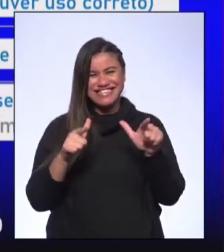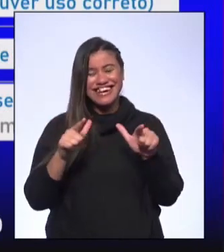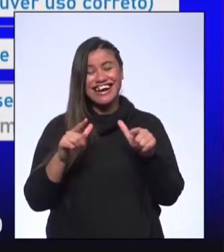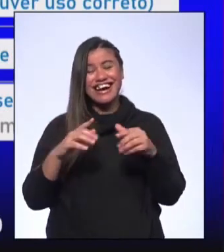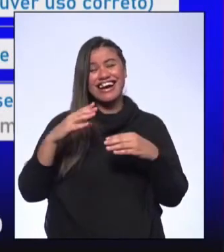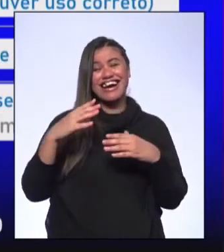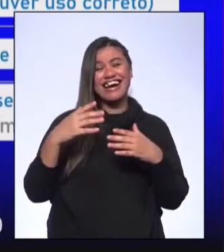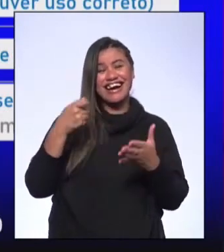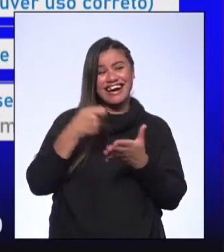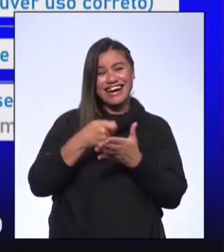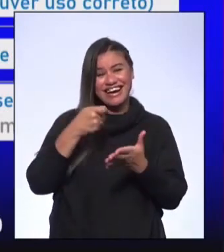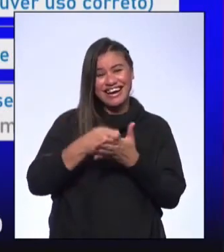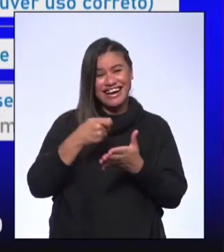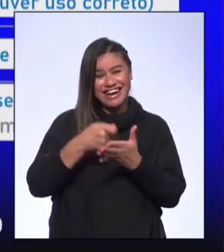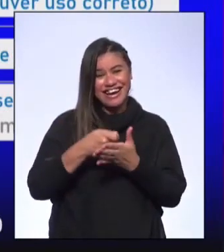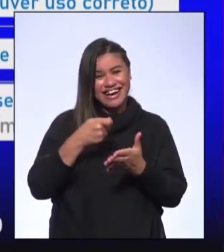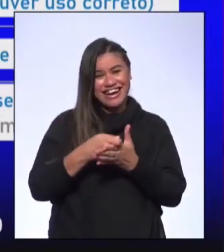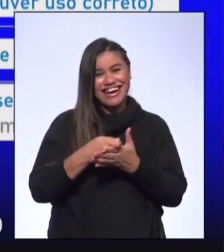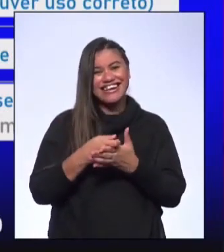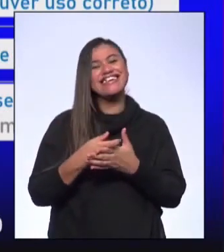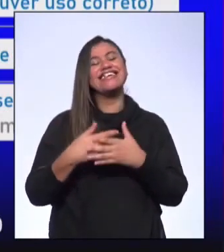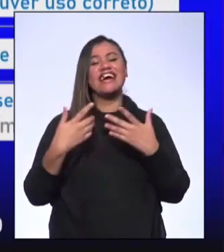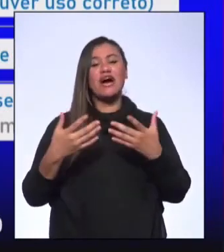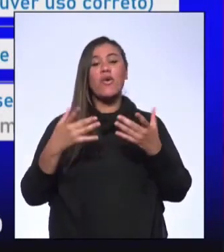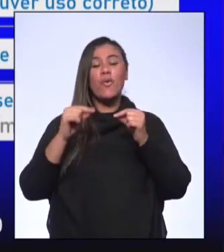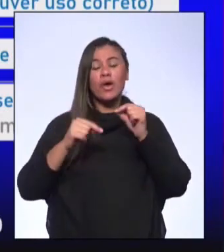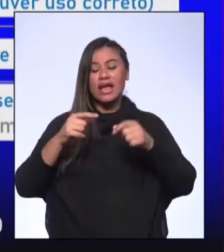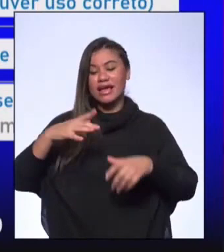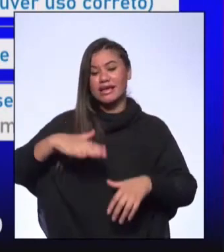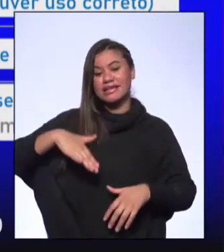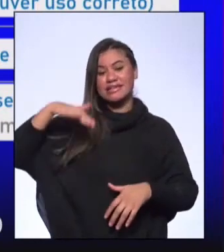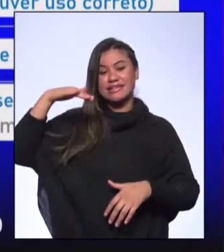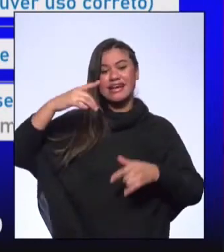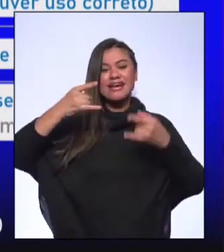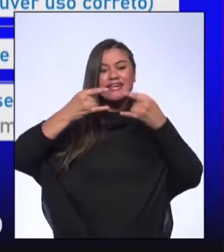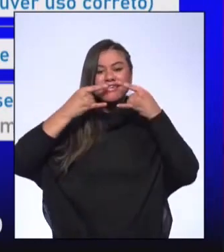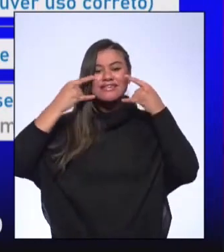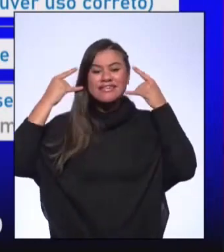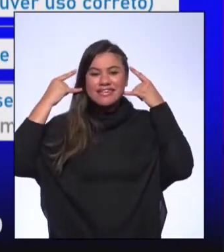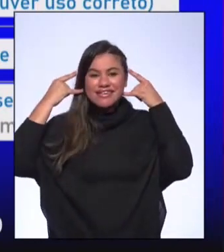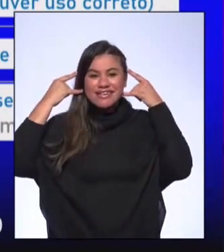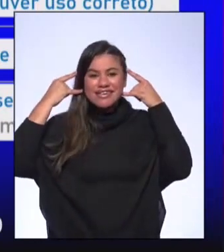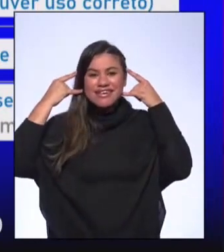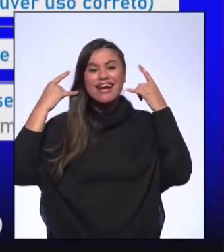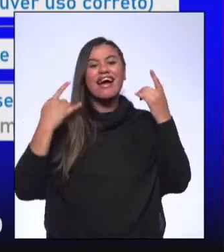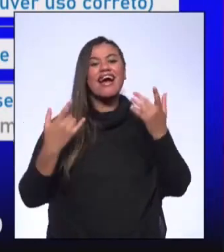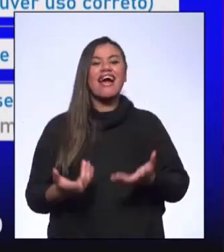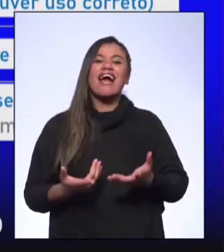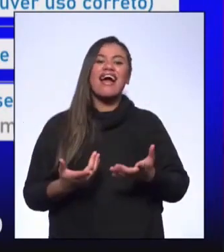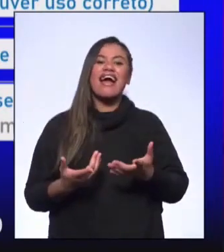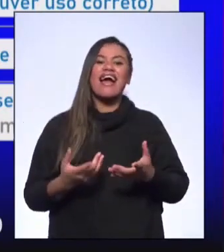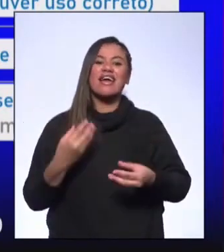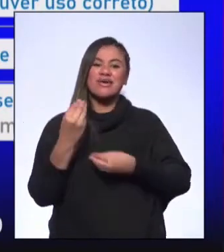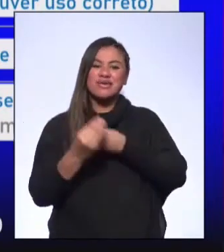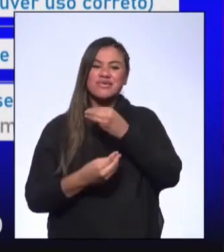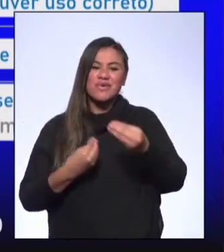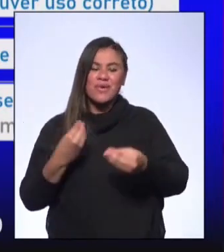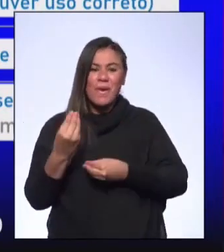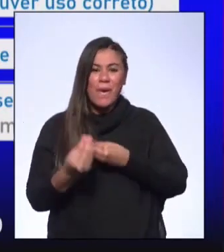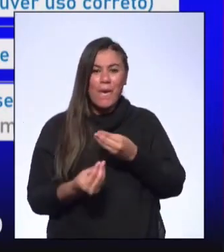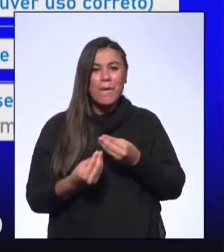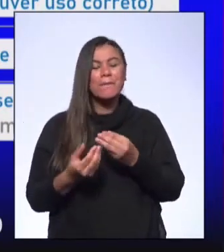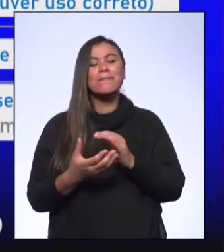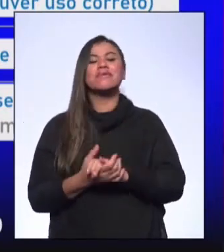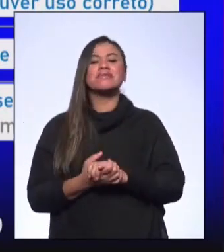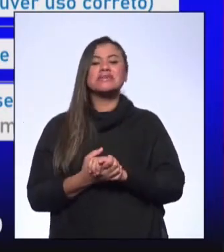menos rigorosa só colocaria as máscaras nas crianças maiores, o distanciamento poderia ser de apenas 1 metro